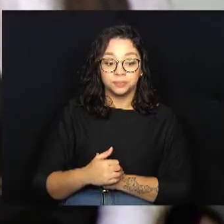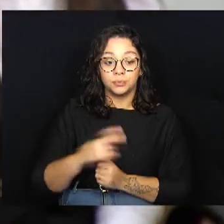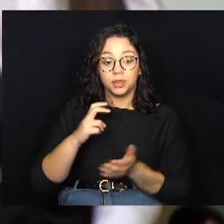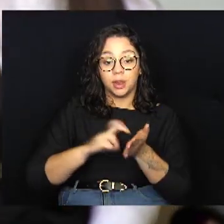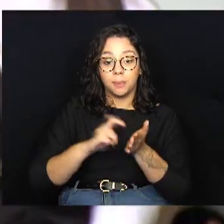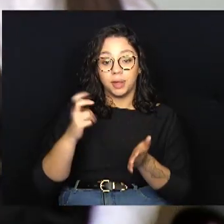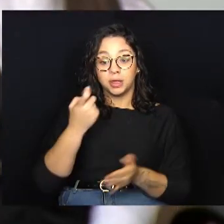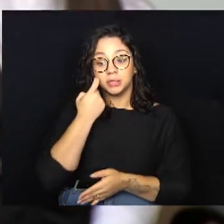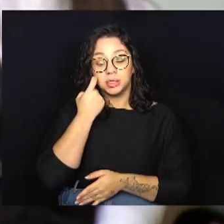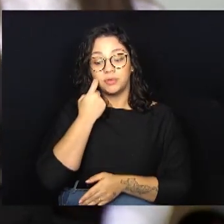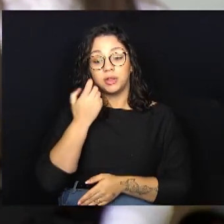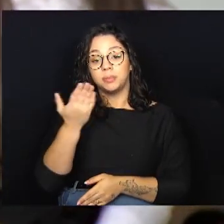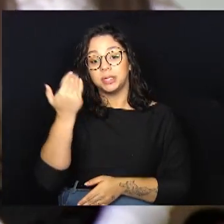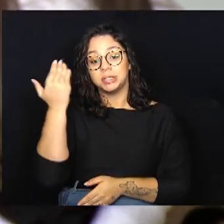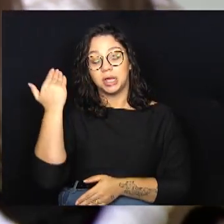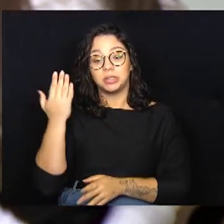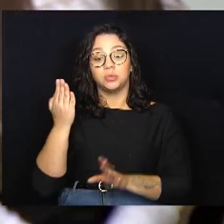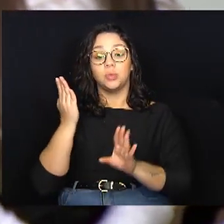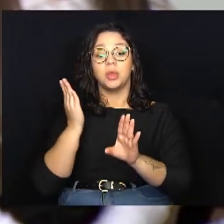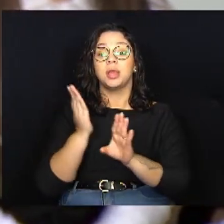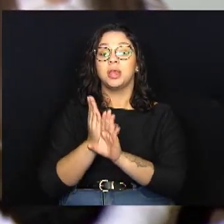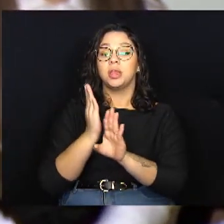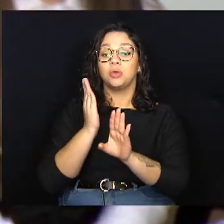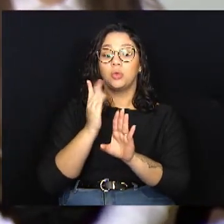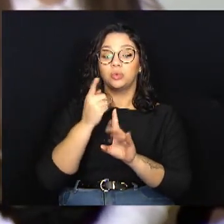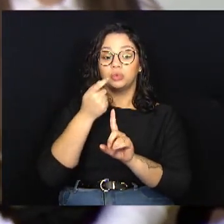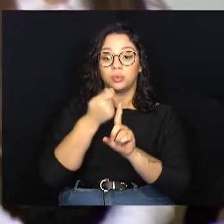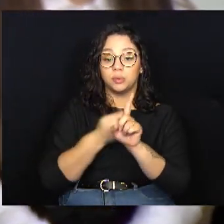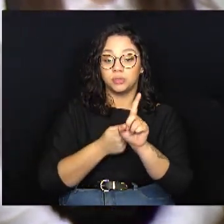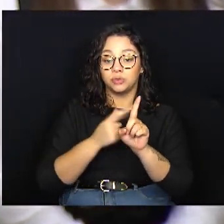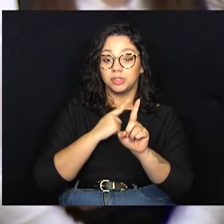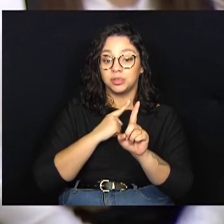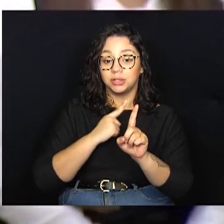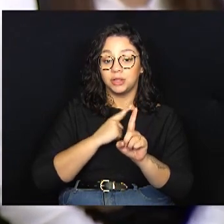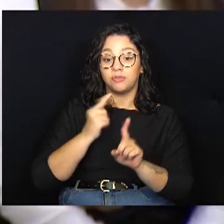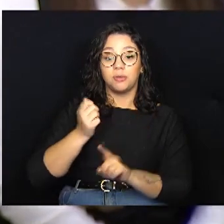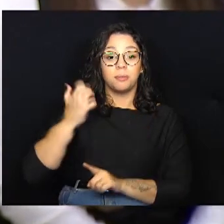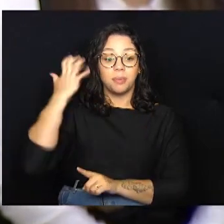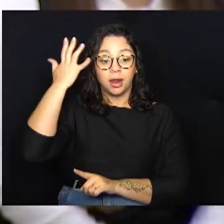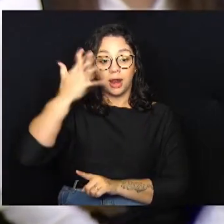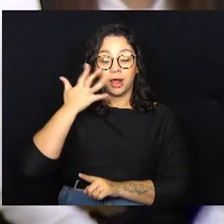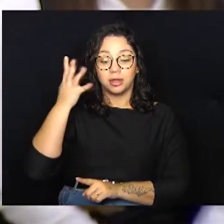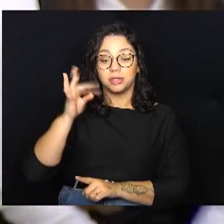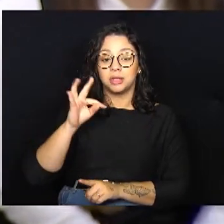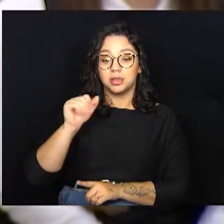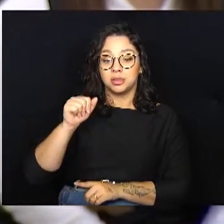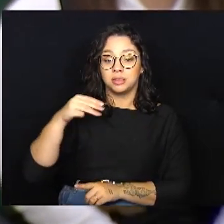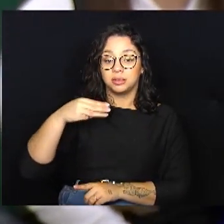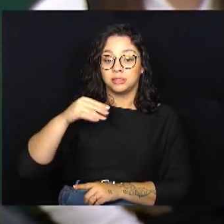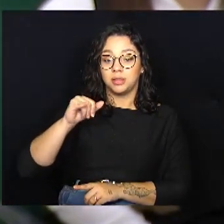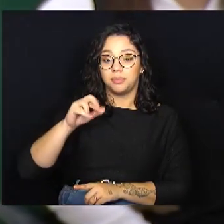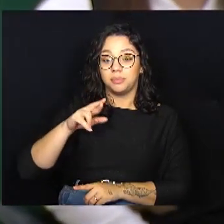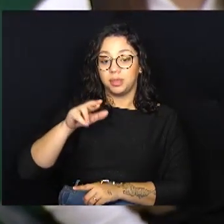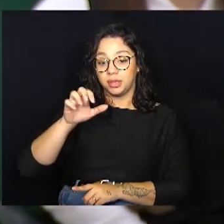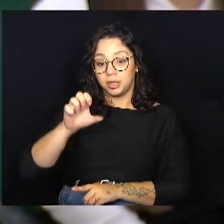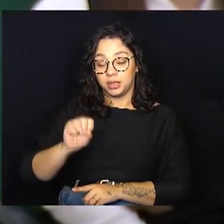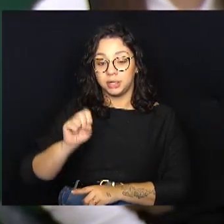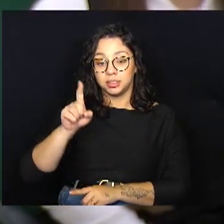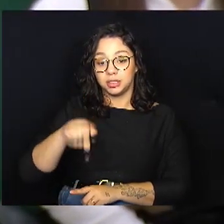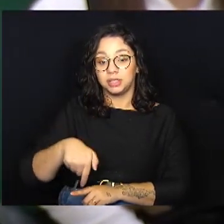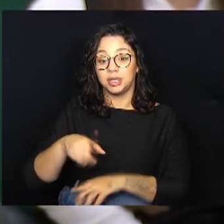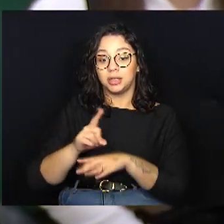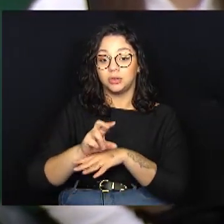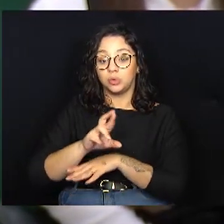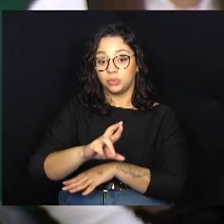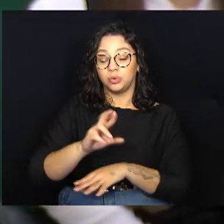sexta-feira. O encontro mensal do colegiado contou com a palestra de Tamires Gomes Ismânia, doutoranda em